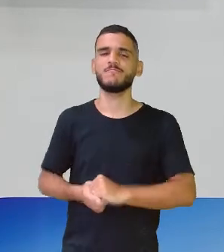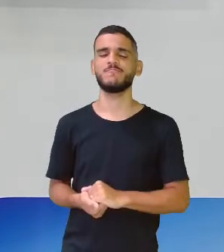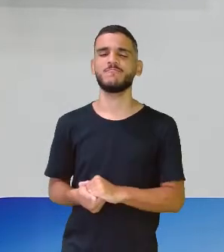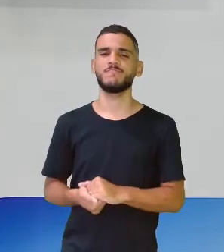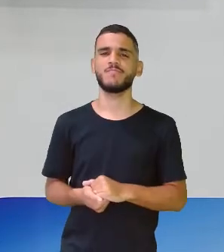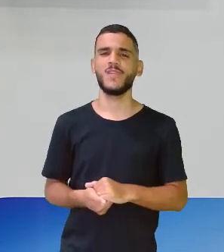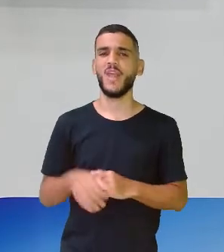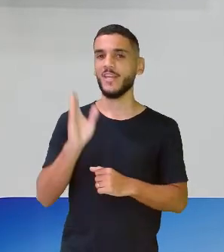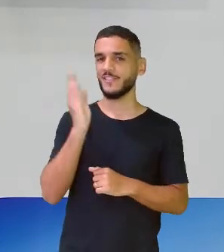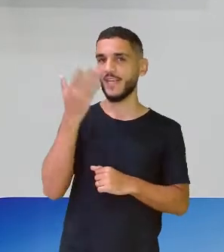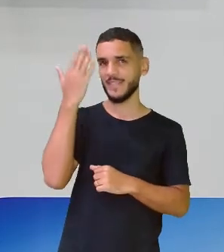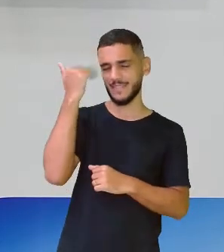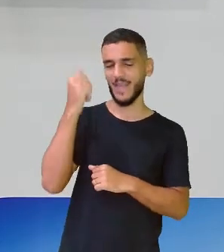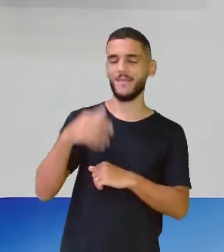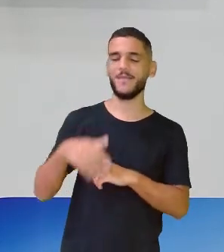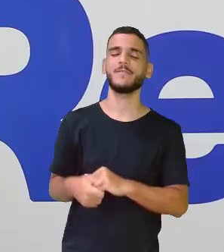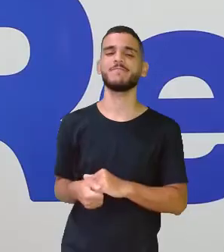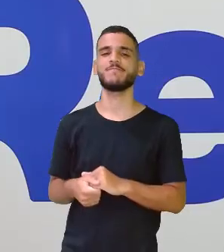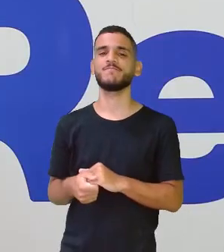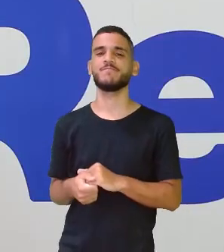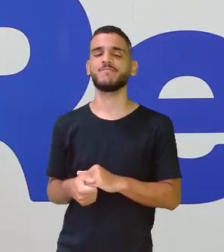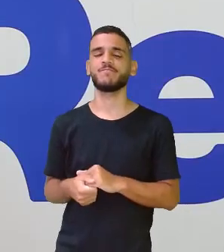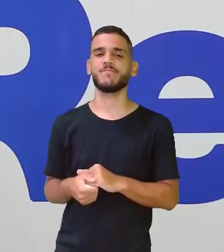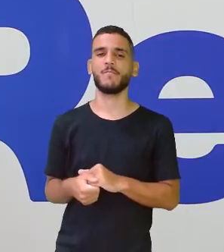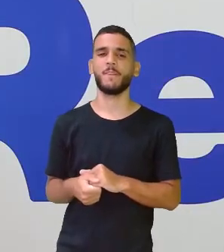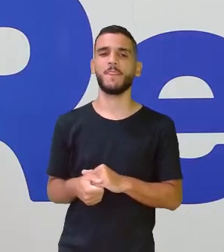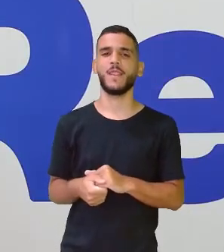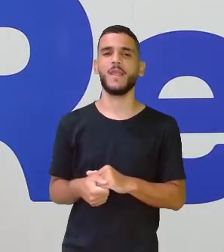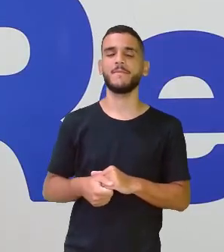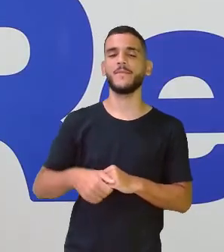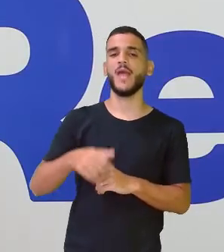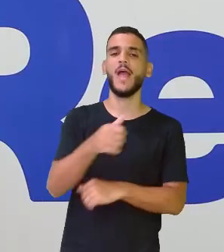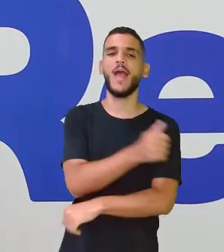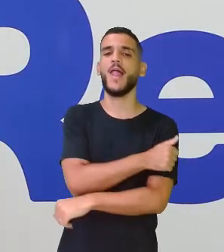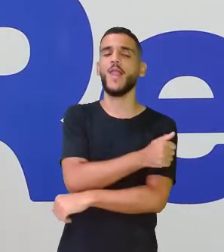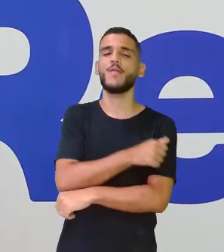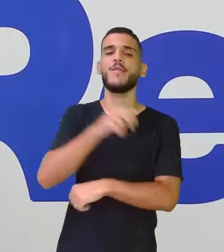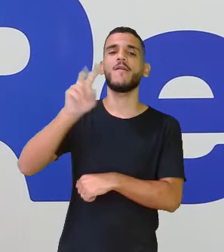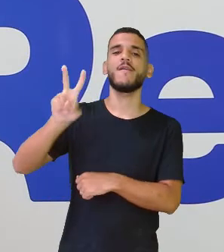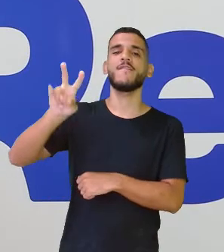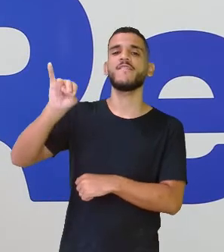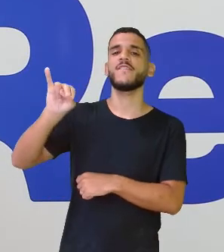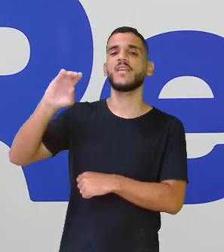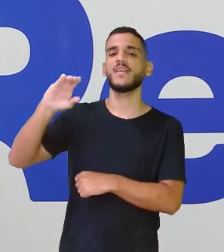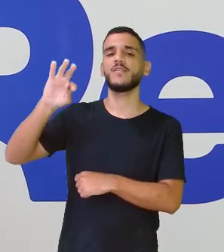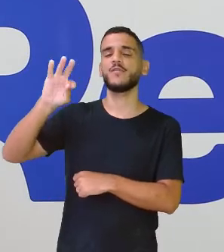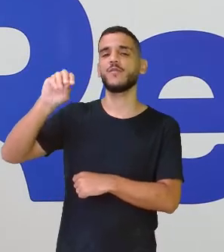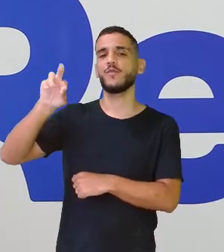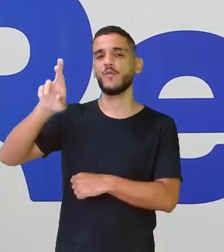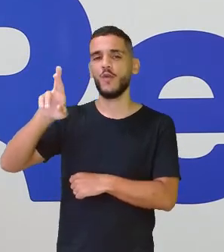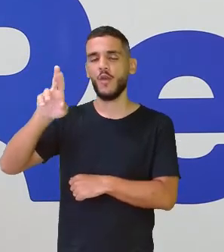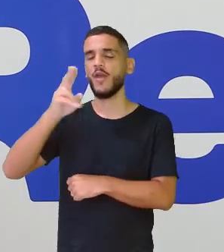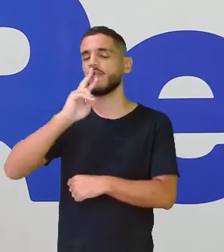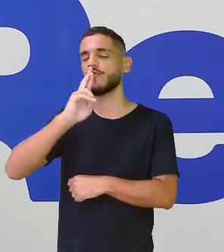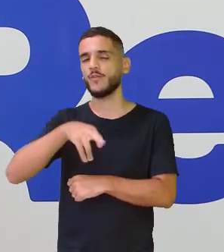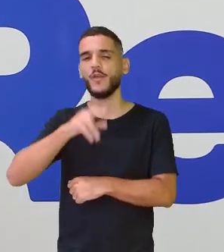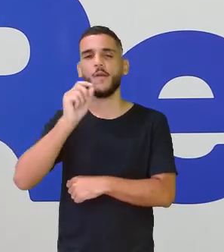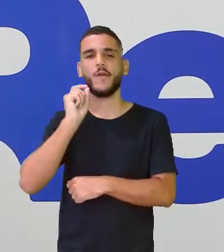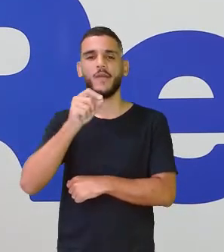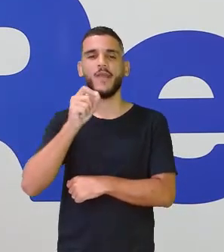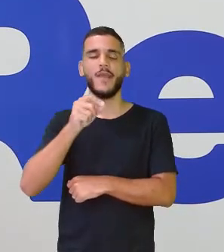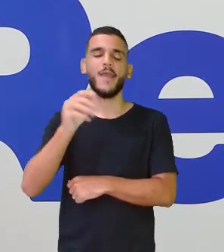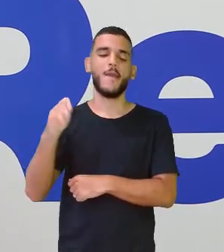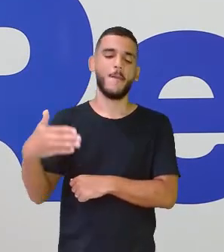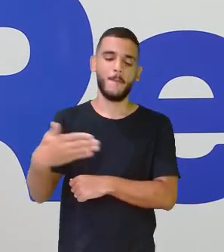Márcia, que eles já disseram? Sabem sim, eu sei que o Vitor e o Aquiles também gostaram muito da história. E o Vitor já chegou dizendo